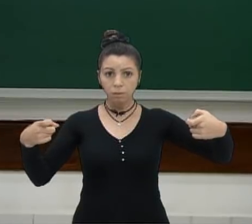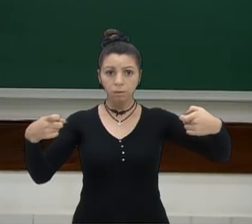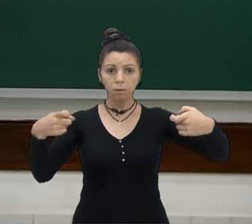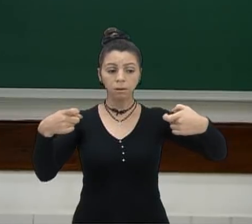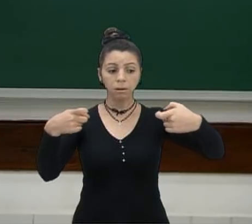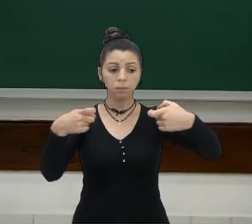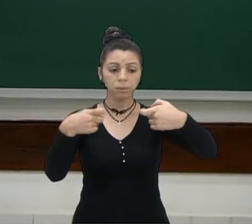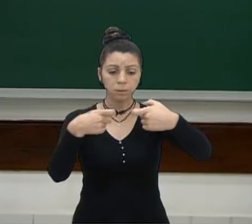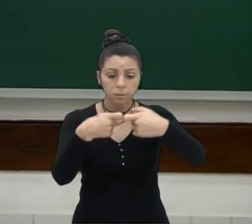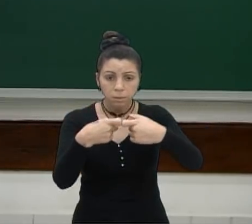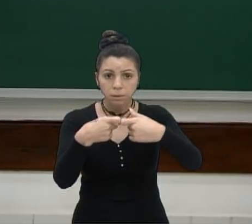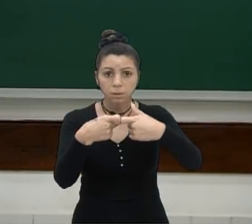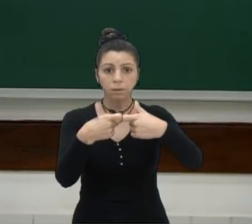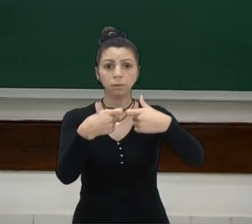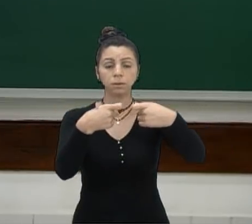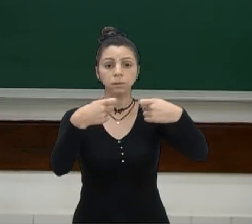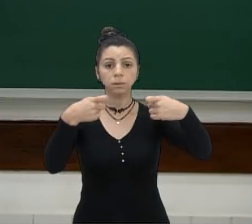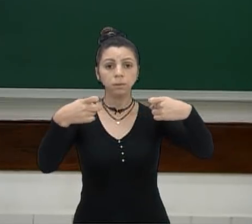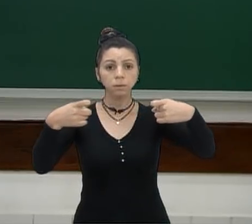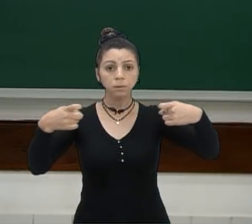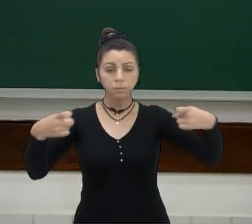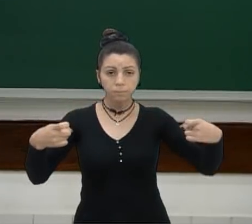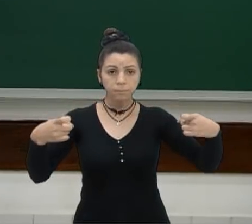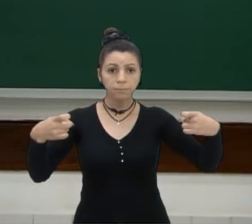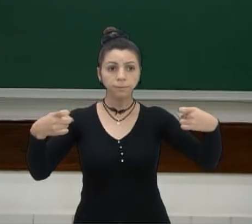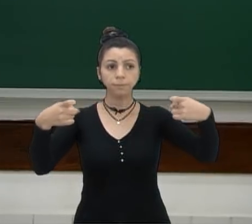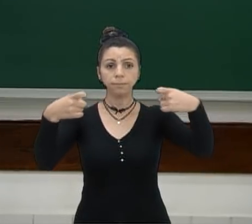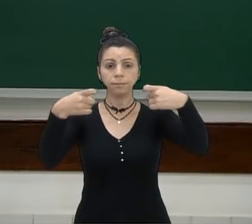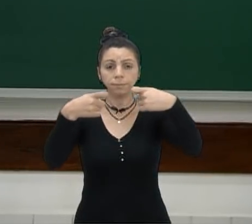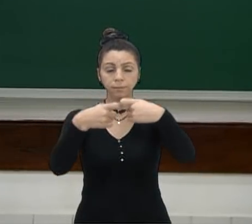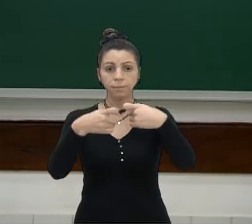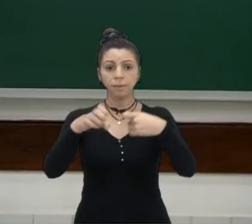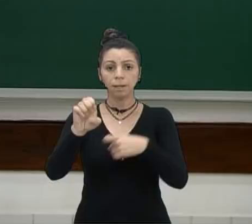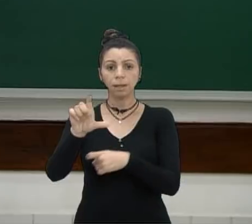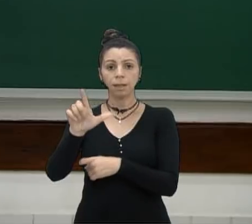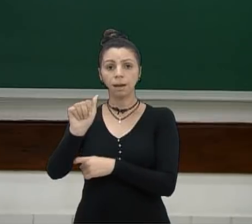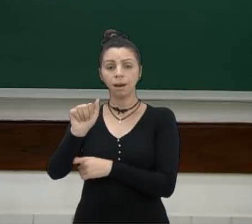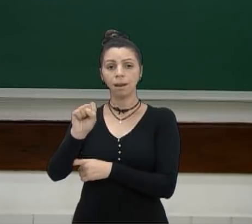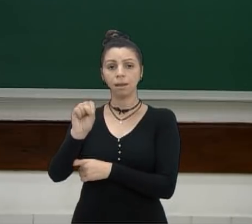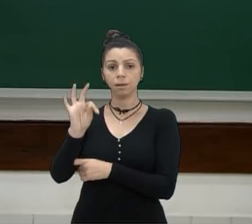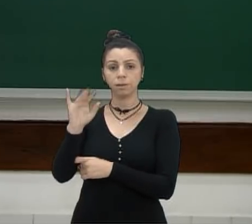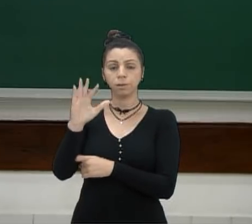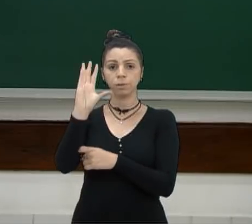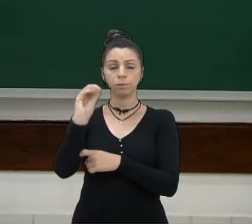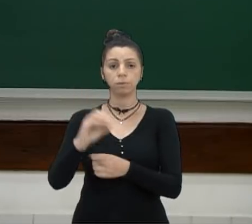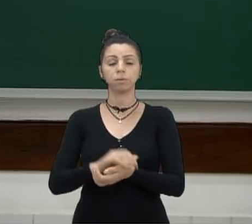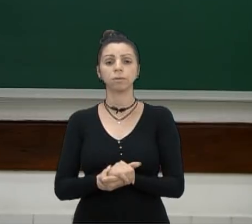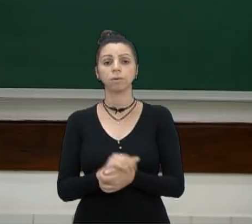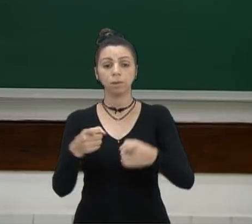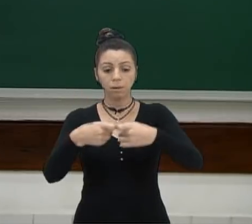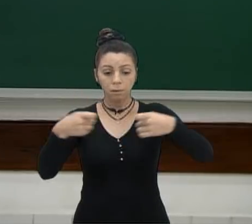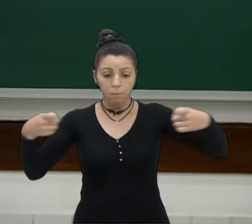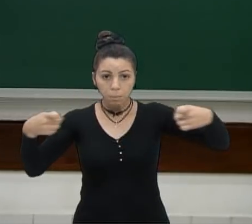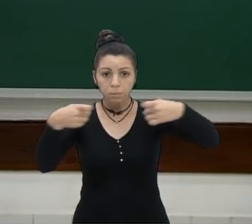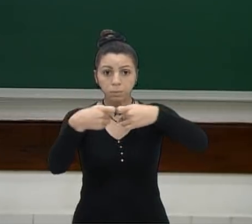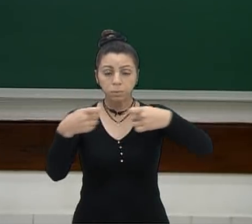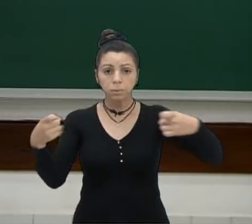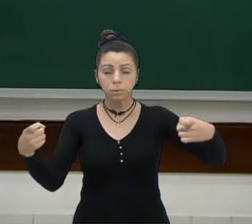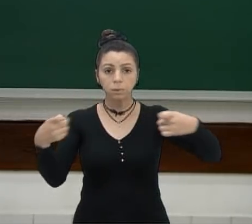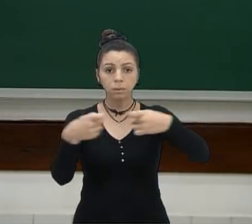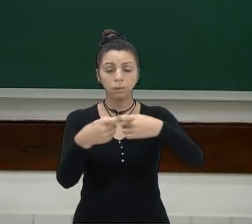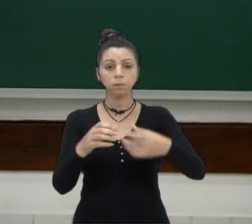elástico e retornava. Eu puxava o elástico e retornava. Essa é uma propriedade, ser elástico. E uma